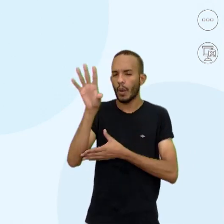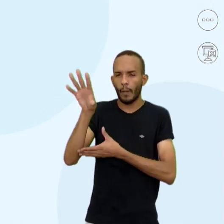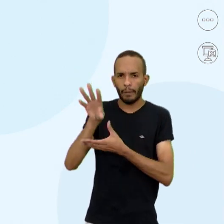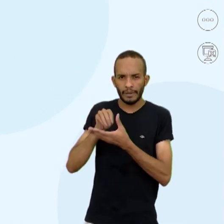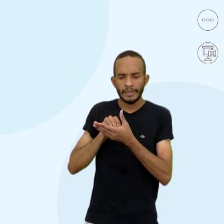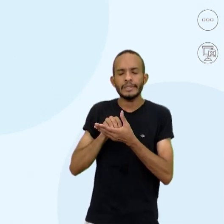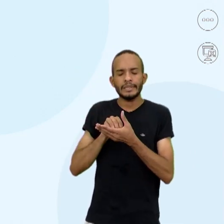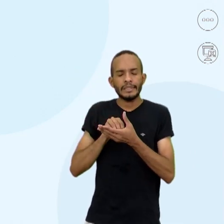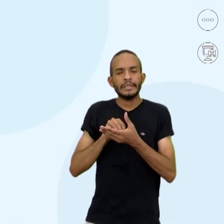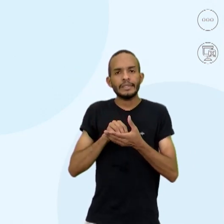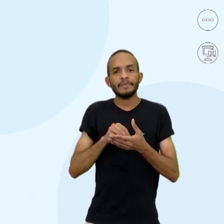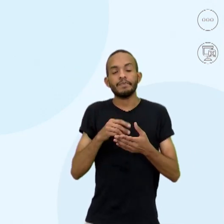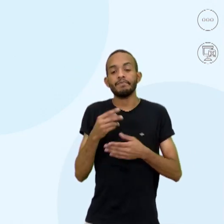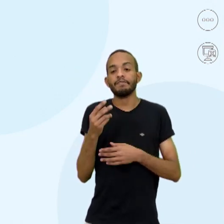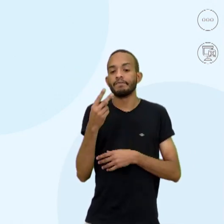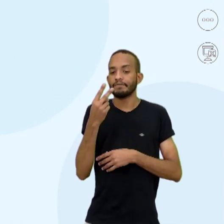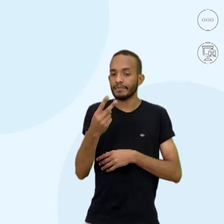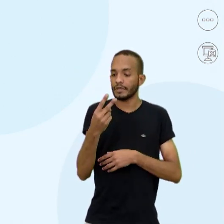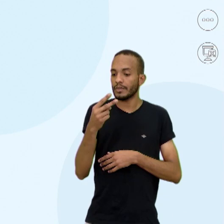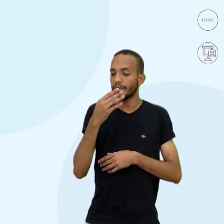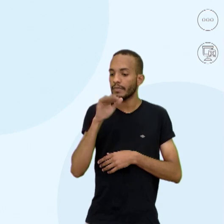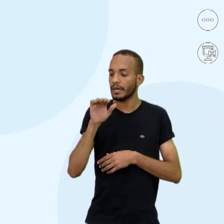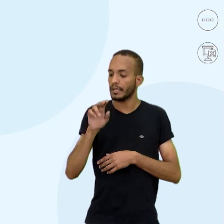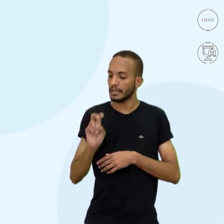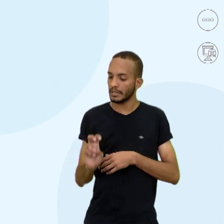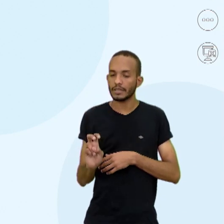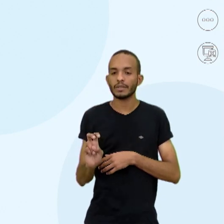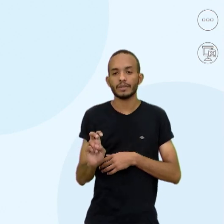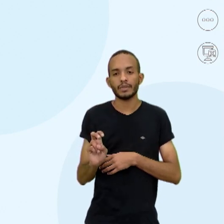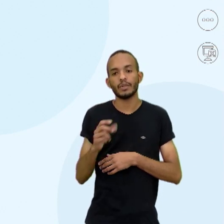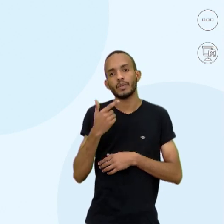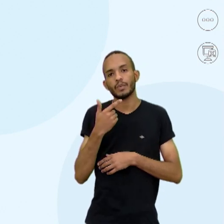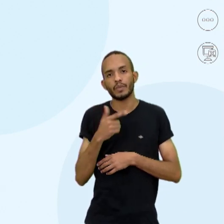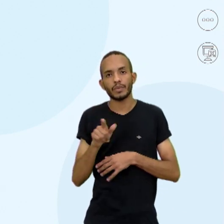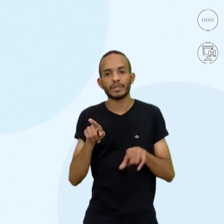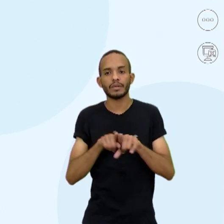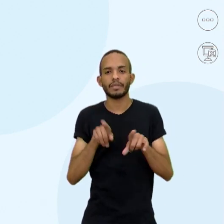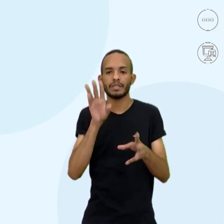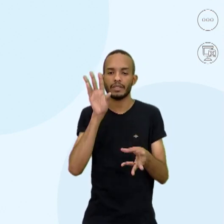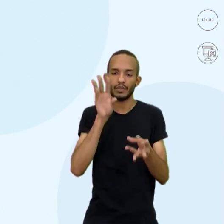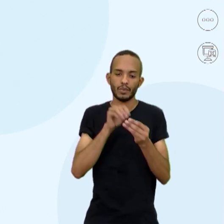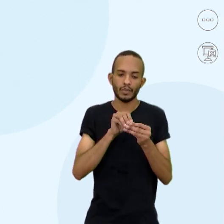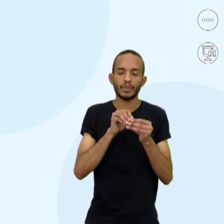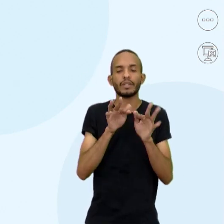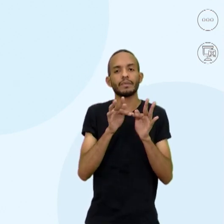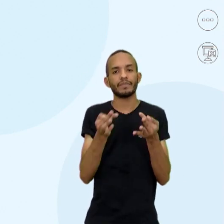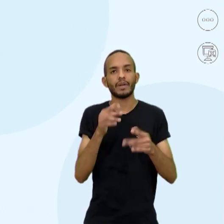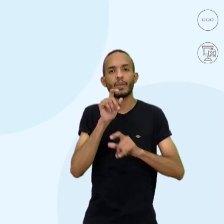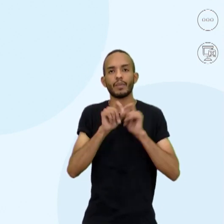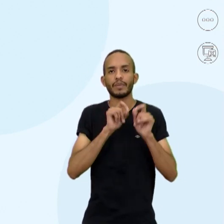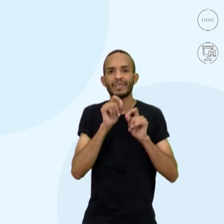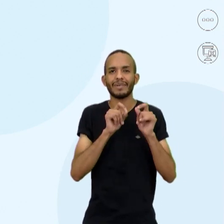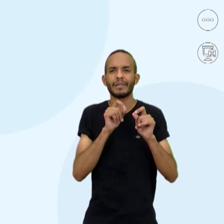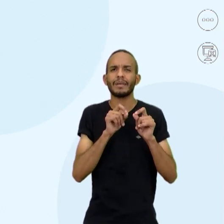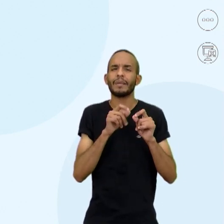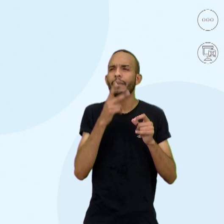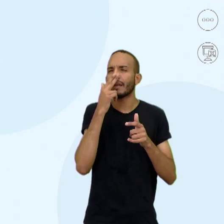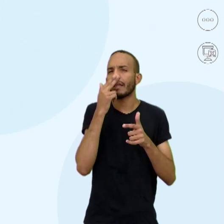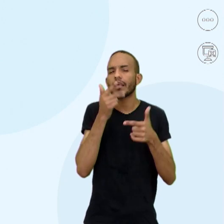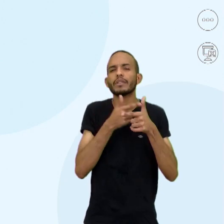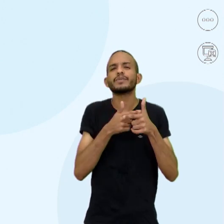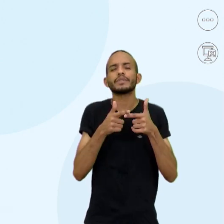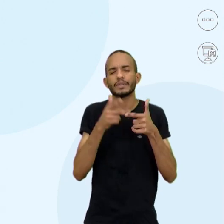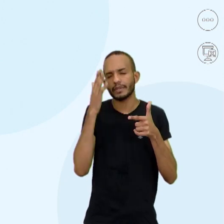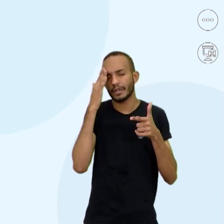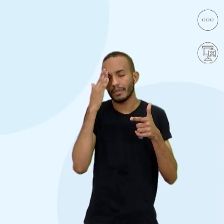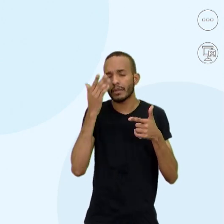aqui, né? Vai ficar 2/5. E aqui a gente vai simplificar do lado de cá. Na verdade, eu vou fazer uma divisãozinha, né?